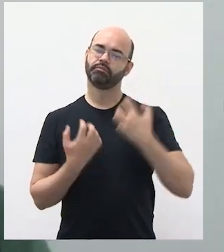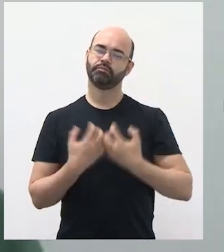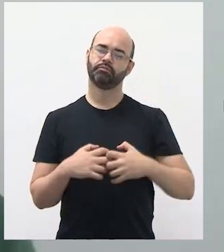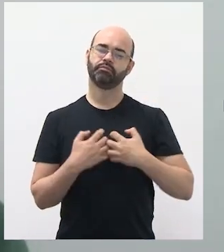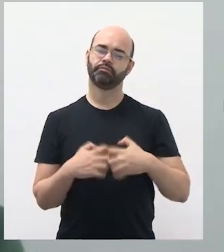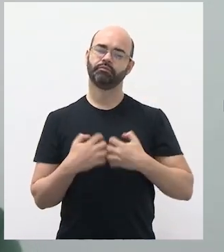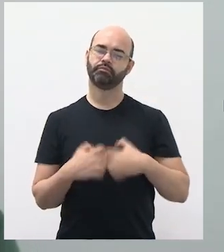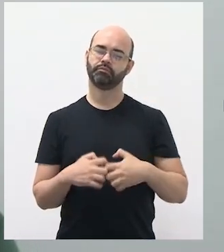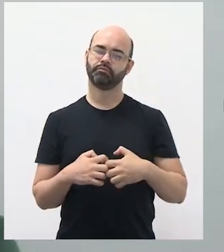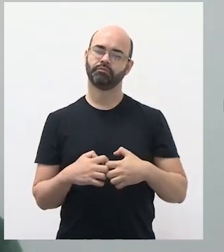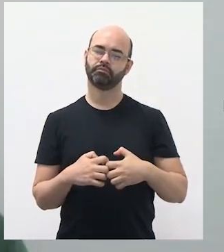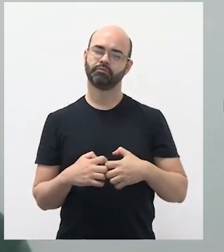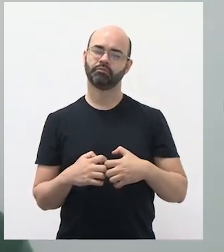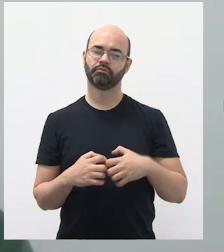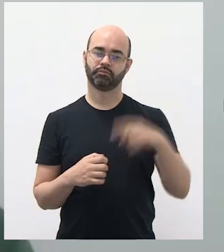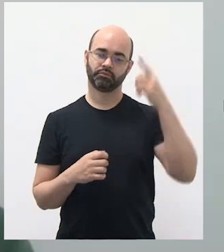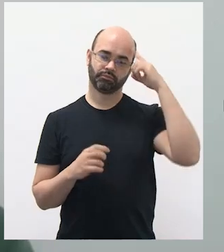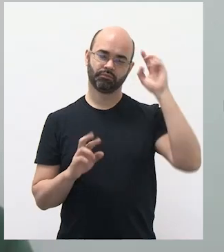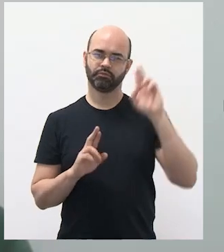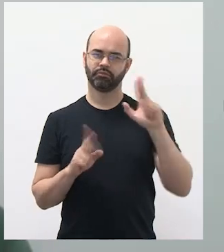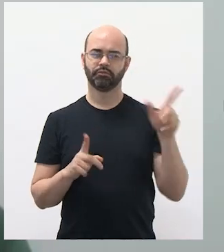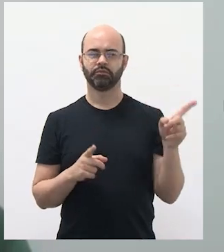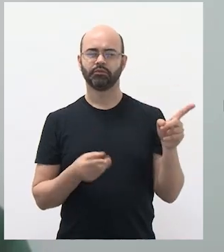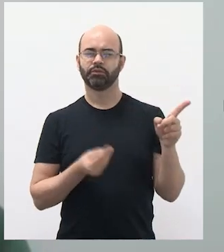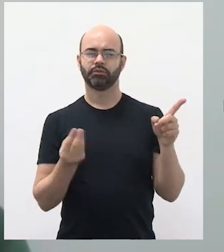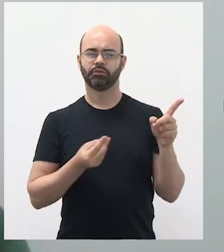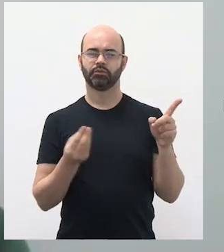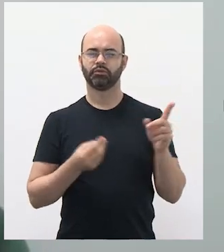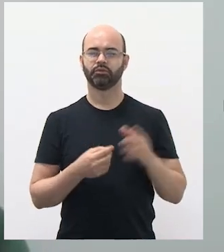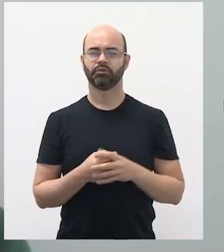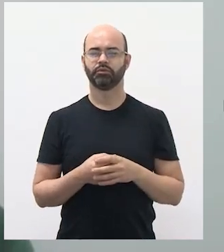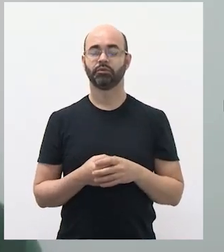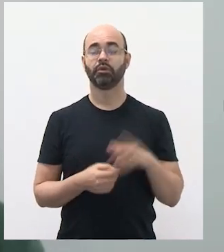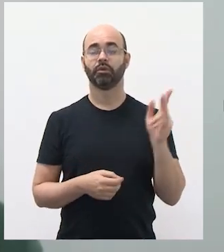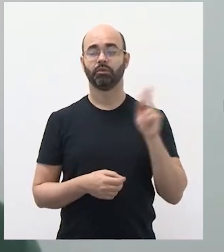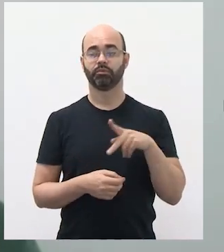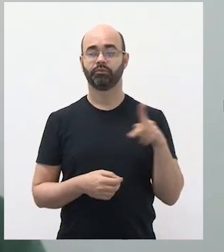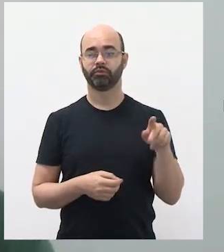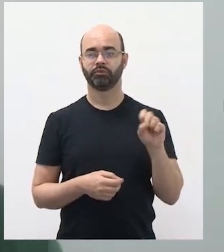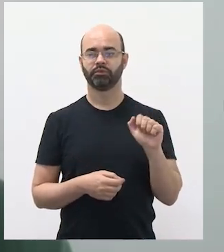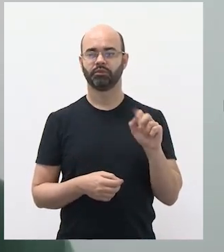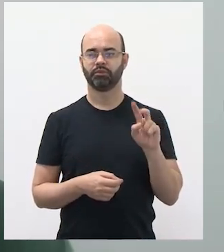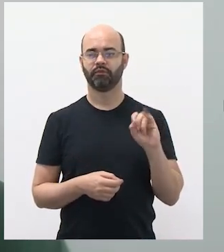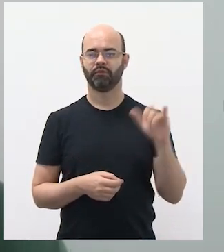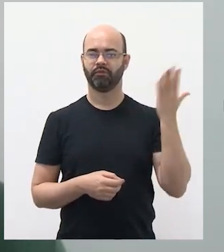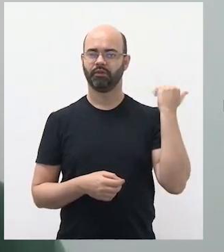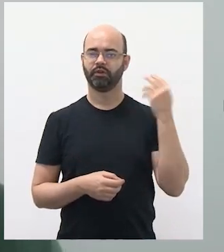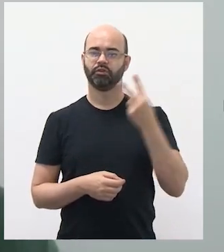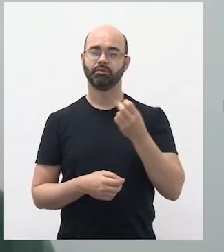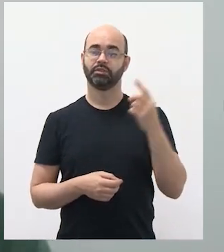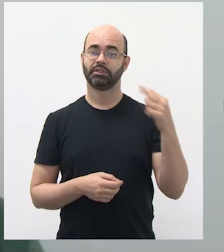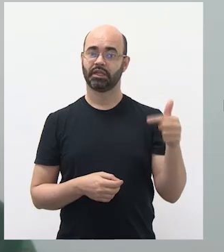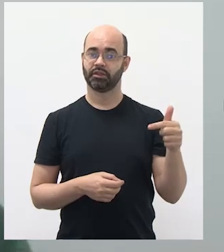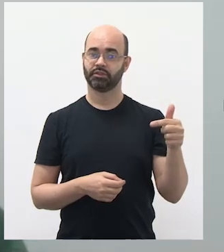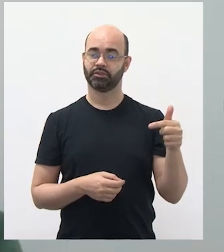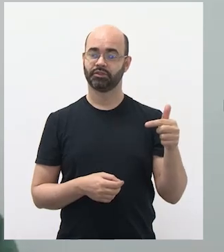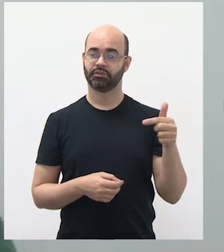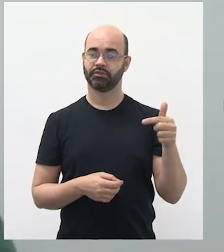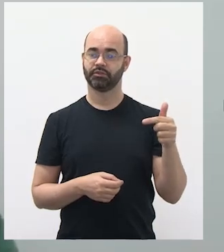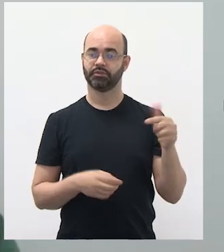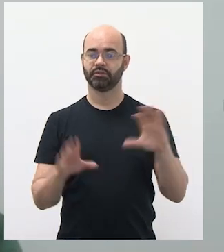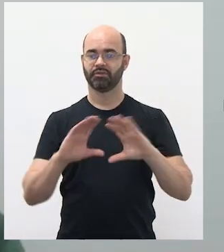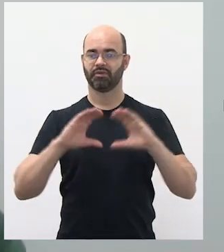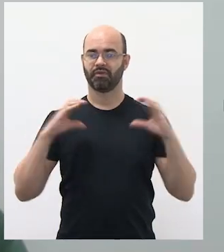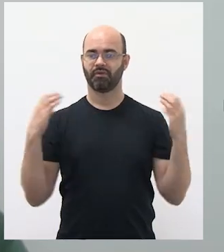para a gente entender nosso contexto escolar. Então, o professor Savoia, lá no Congresso em 2007, ele vai dizer, o Congresso de